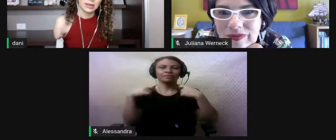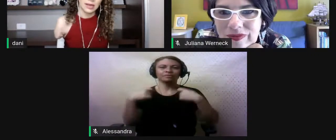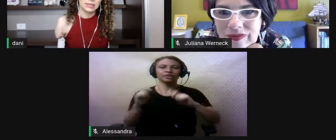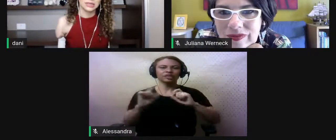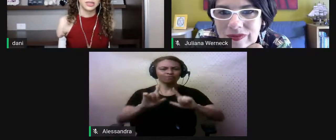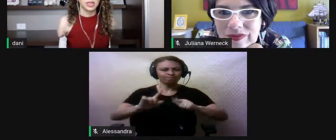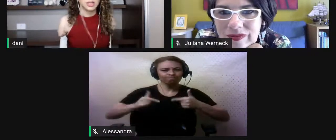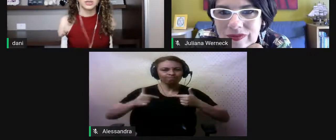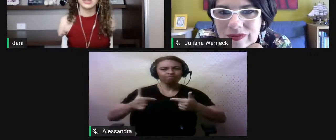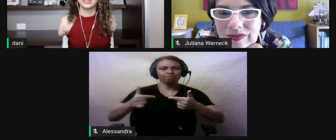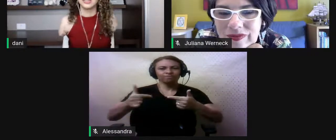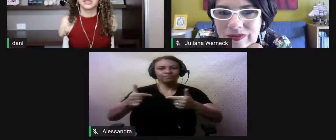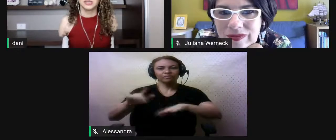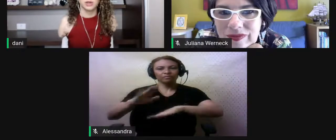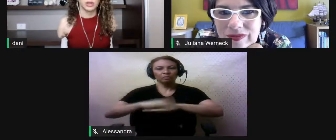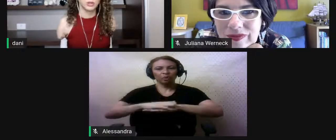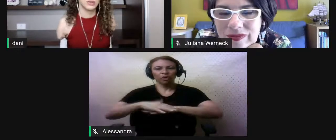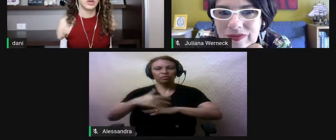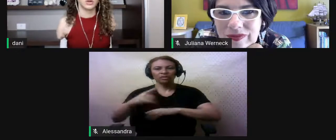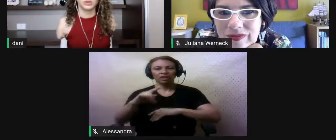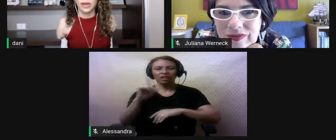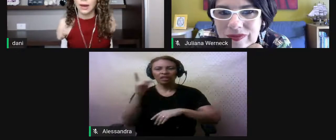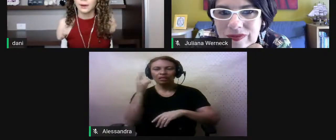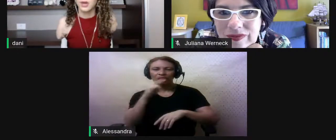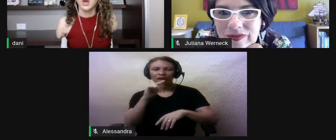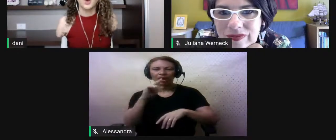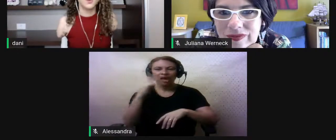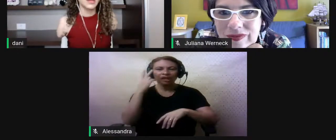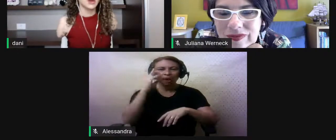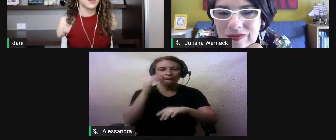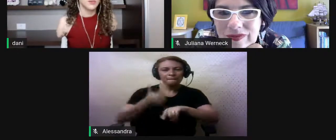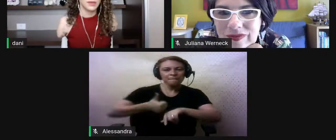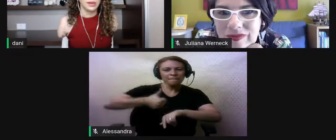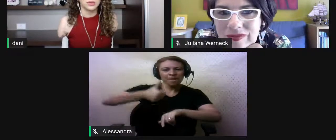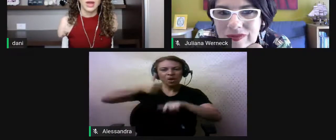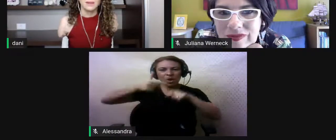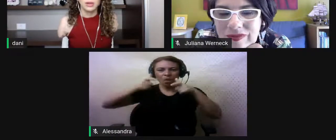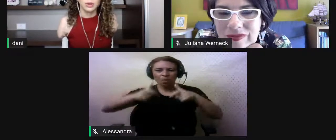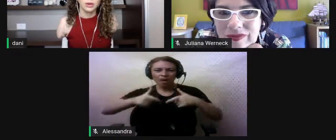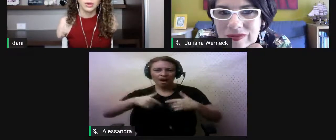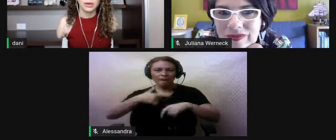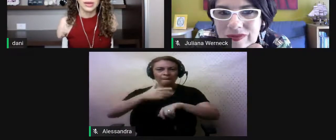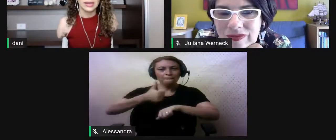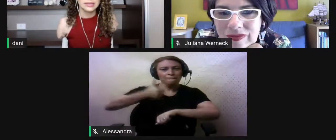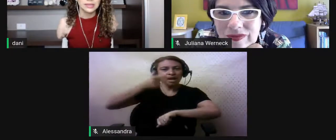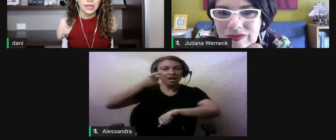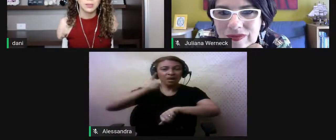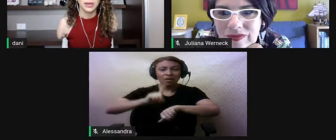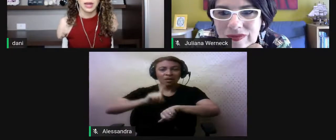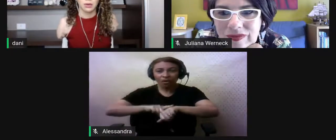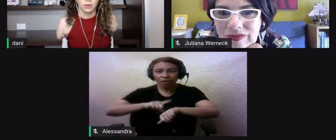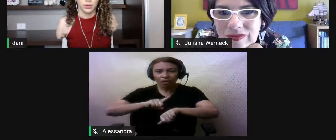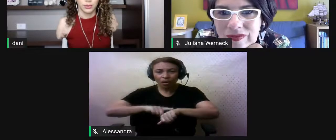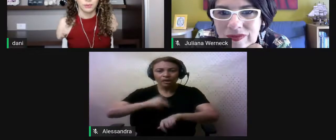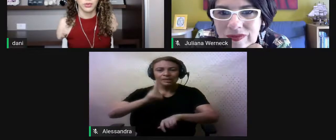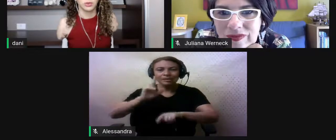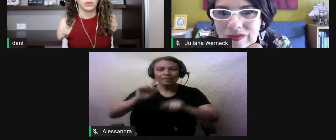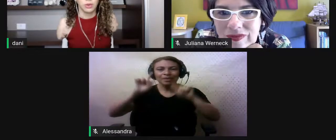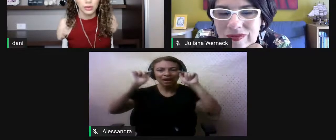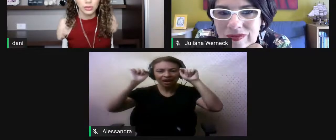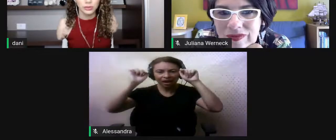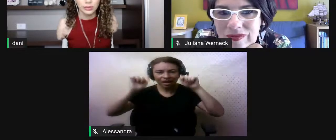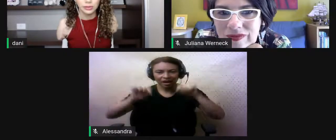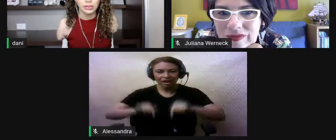correr atrás. Gente, não existe essa história do melhor lugar, o melhor momento, a melhor hora é sempre agora,